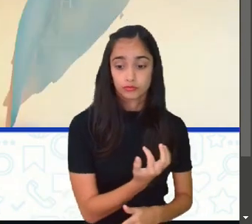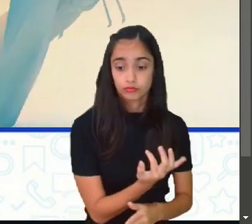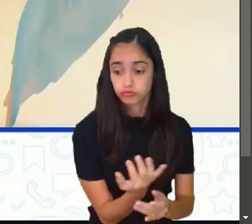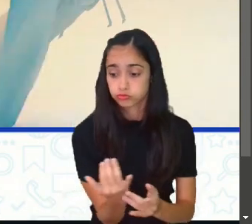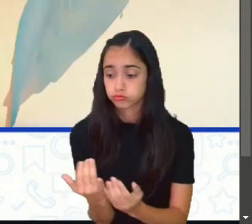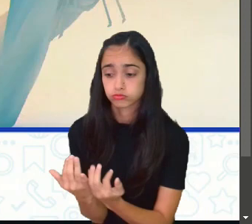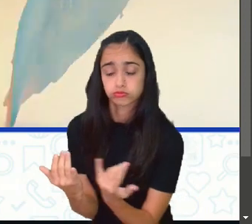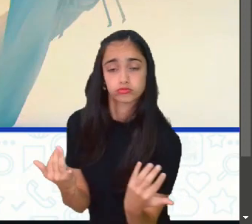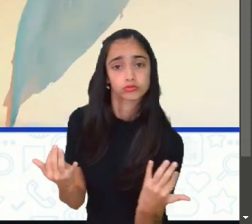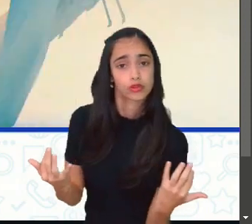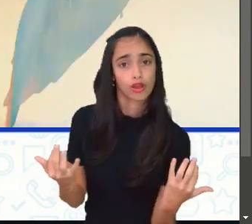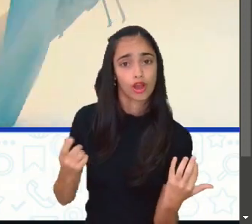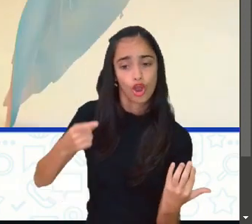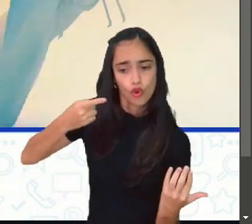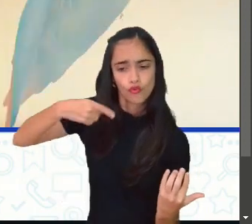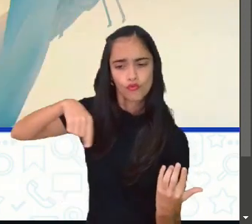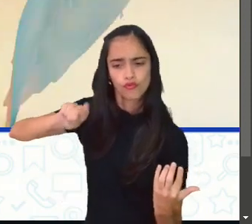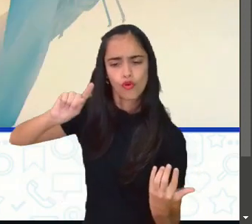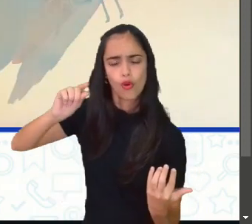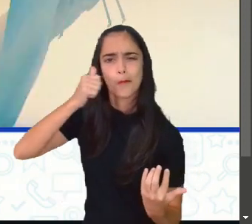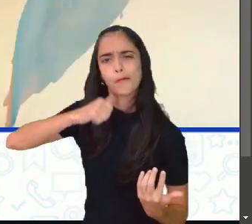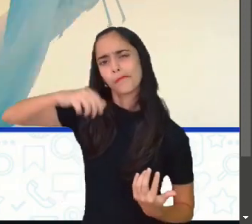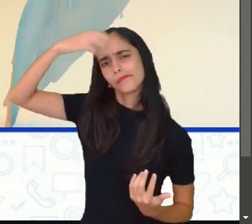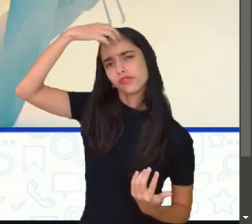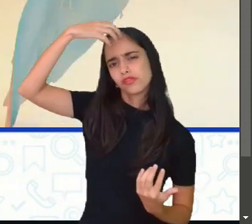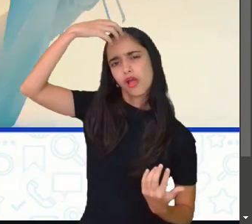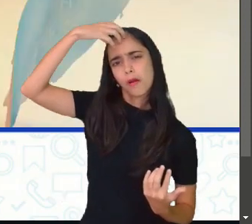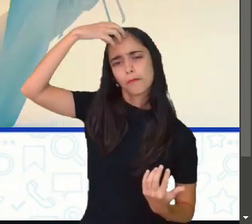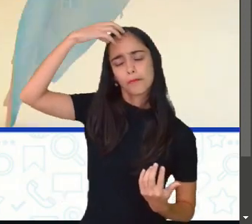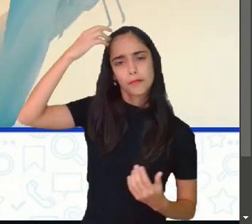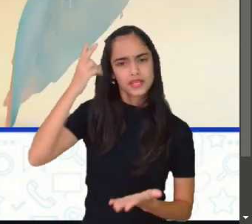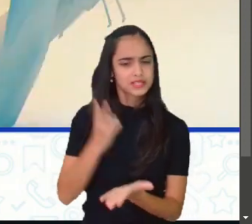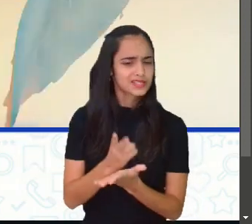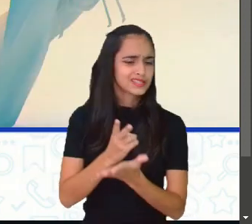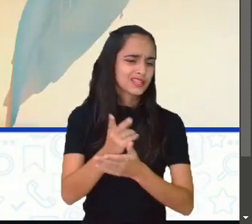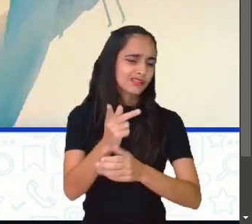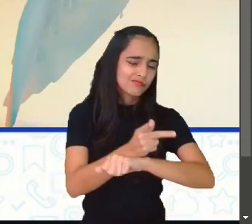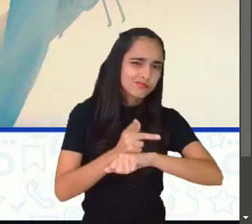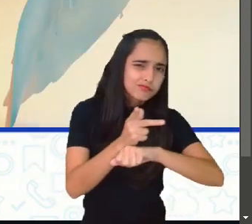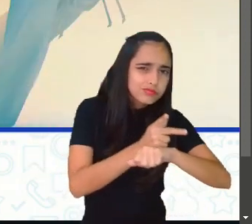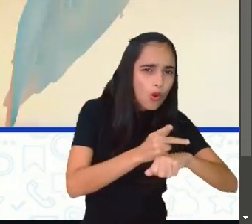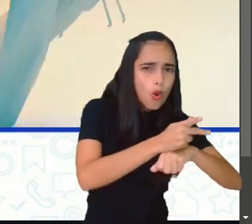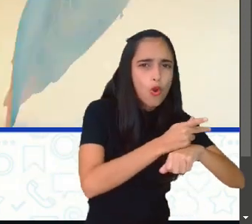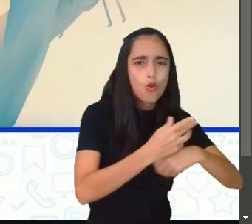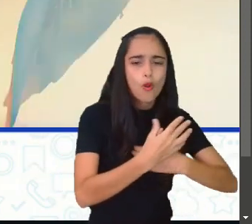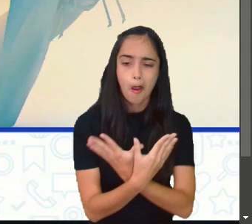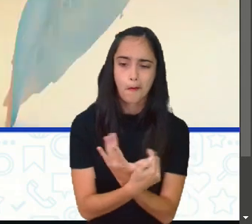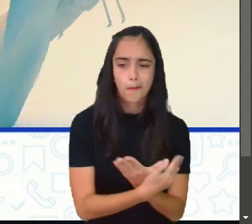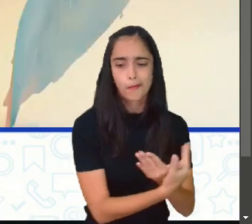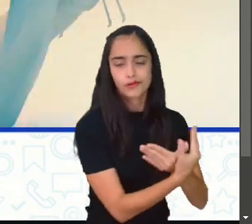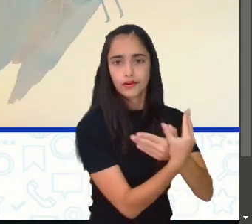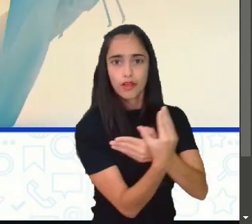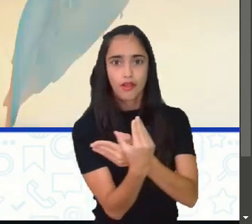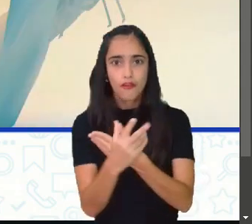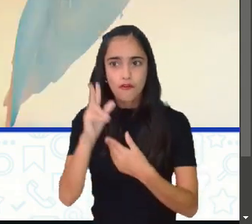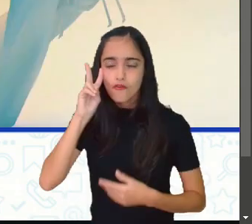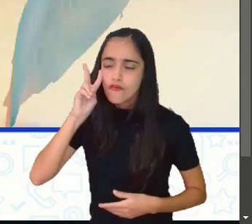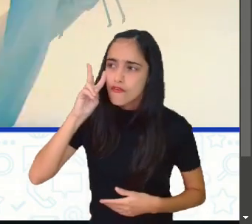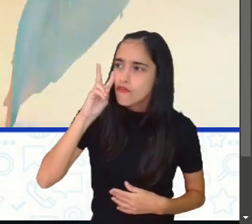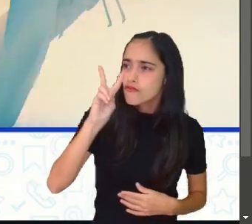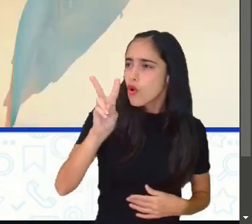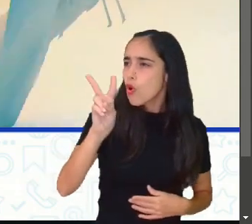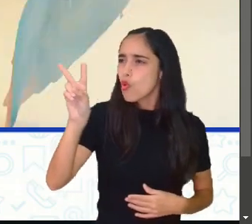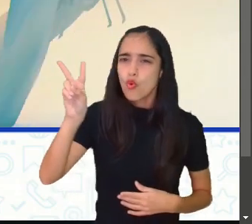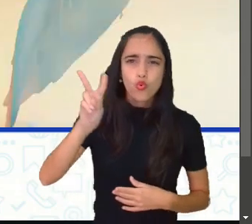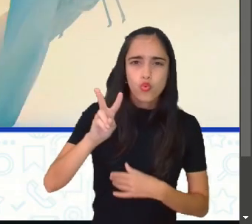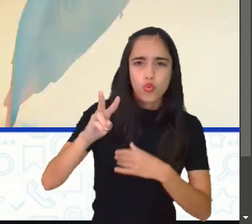princesa. Durante toda a manhã, ela procurou. Está procurando as borboletas, né? Para caçar. Viu duas asas coloridas mexendo entre